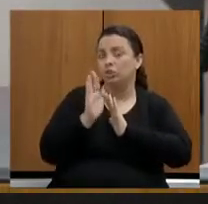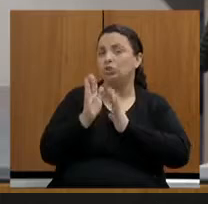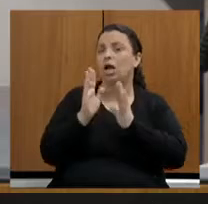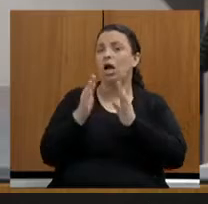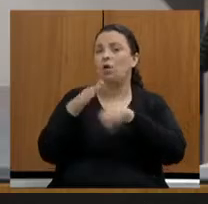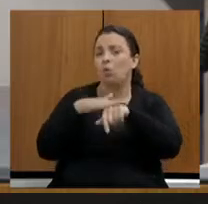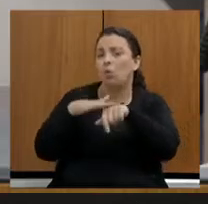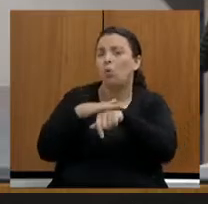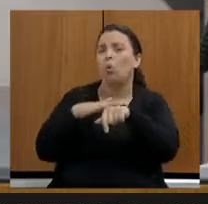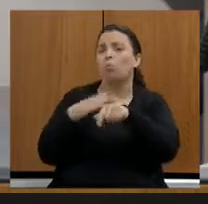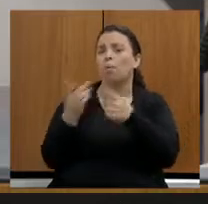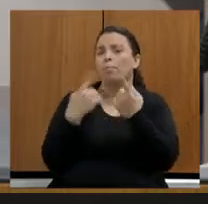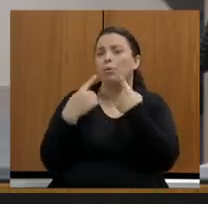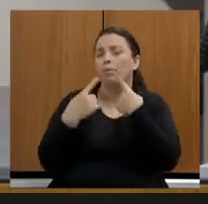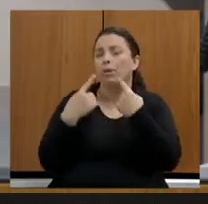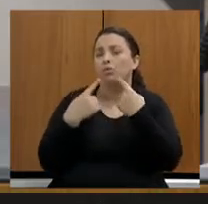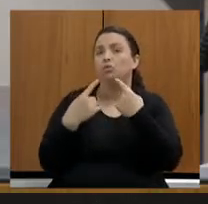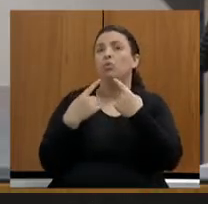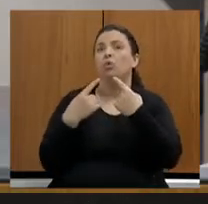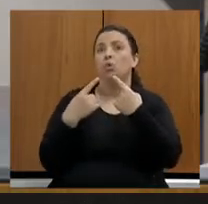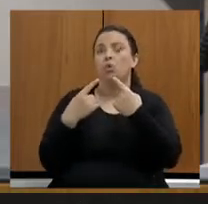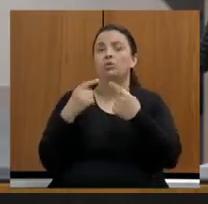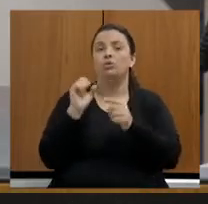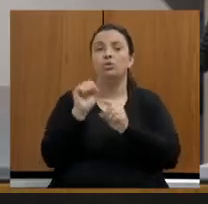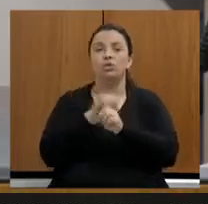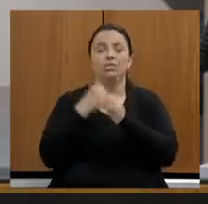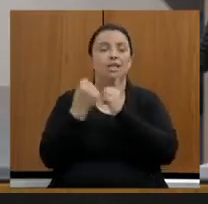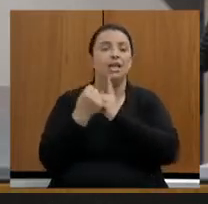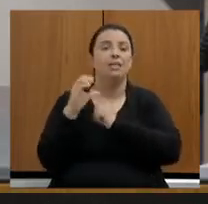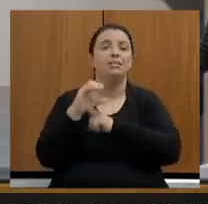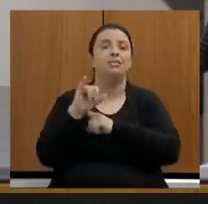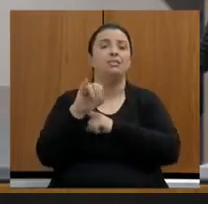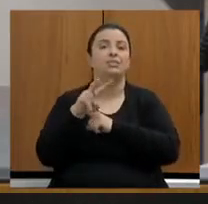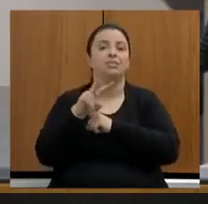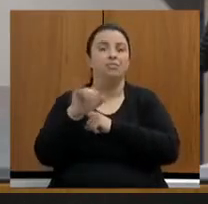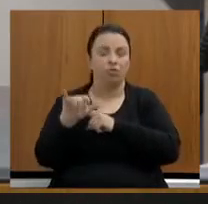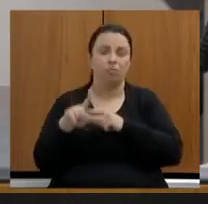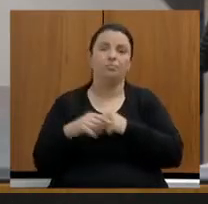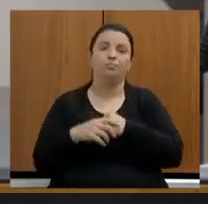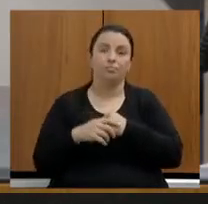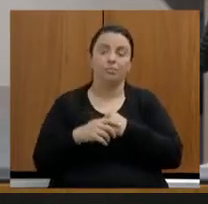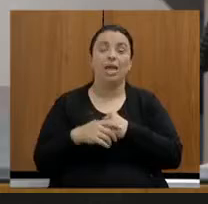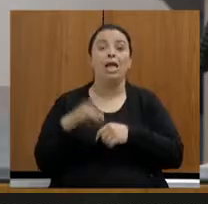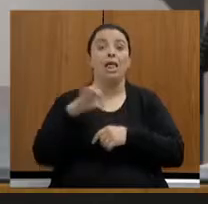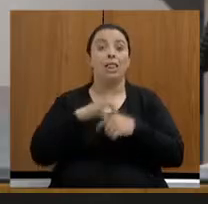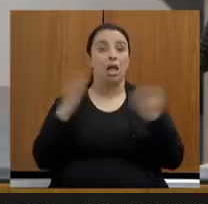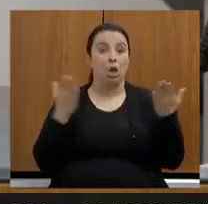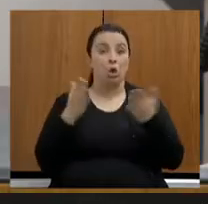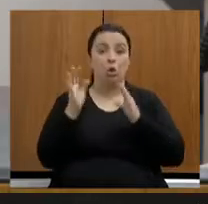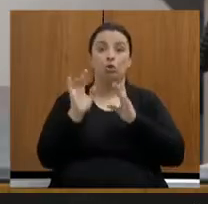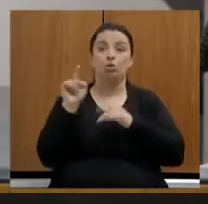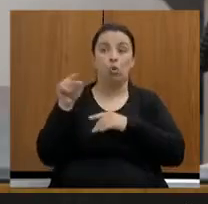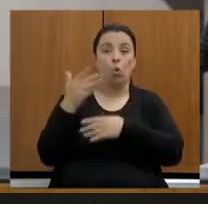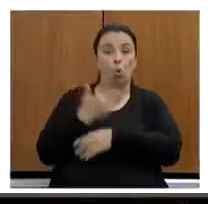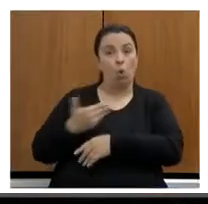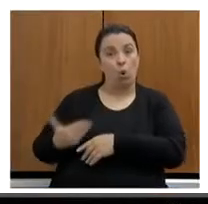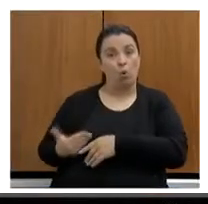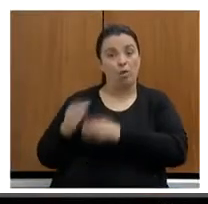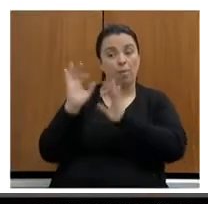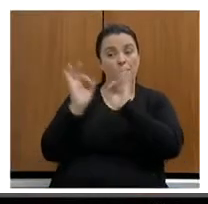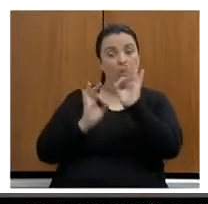que não fazem parte pode passar para o próximo eu já te ligo próximo você tem hoje pô e executados pelo governo do estado